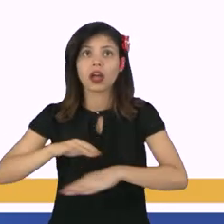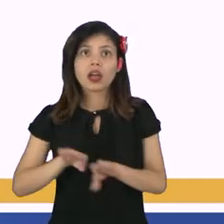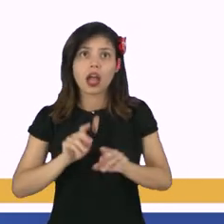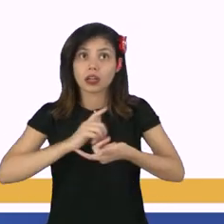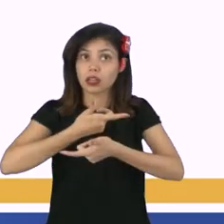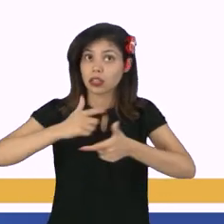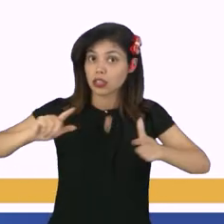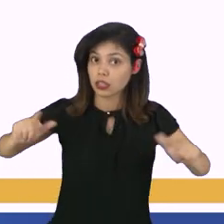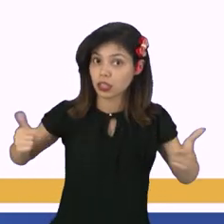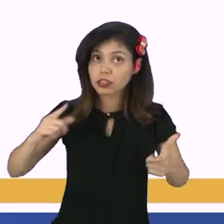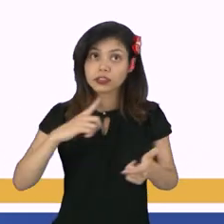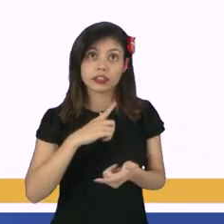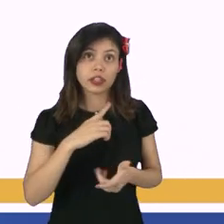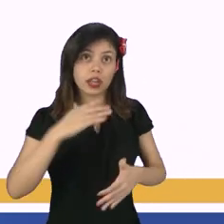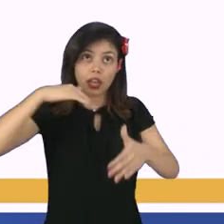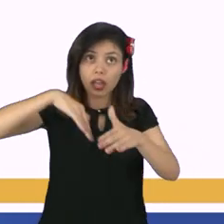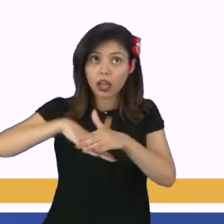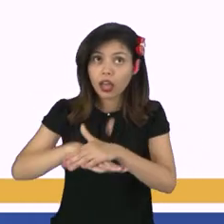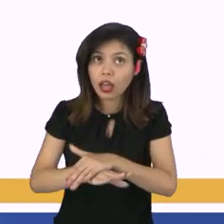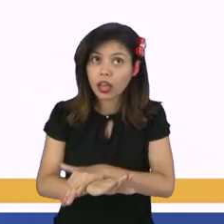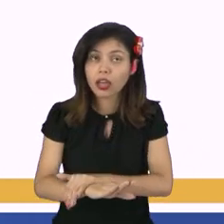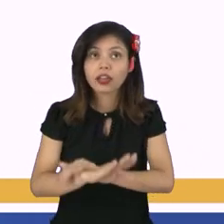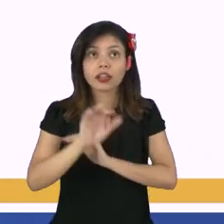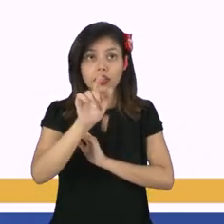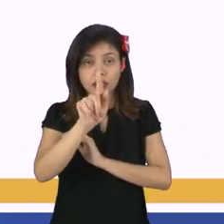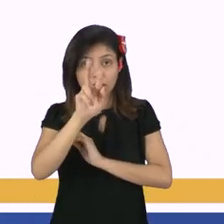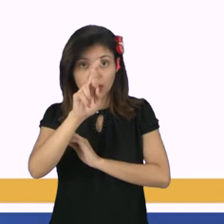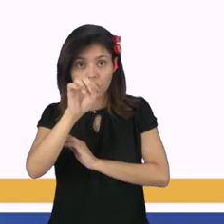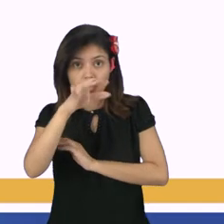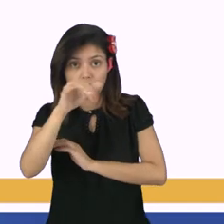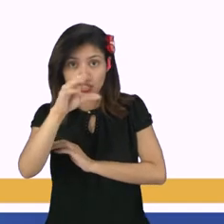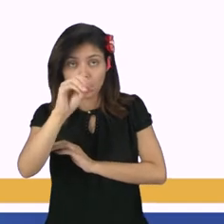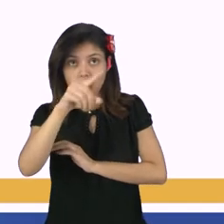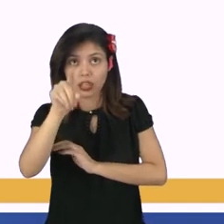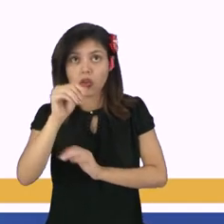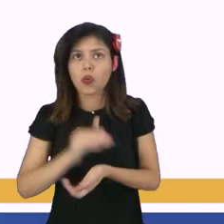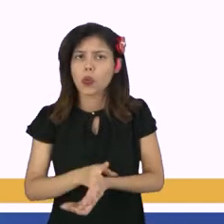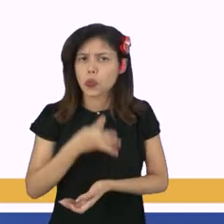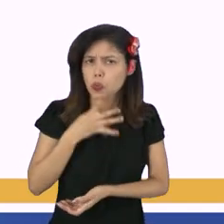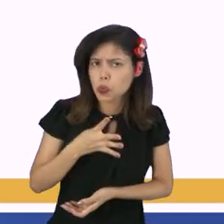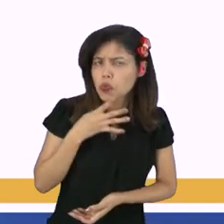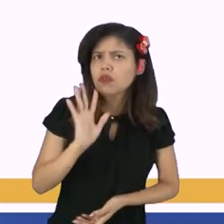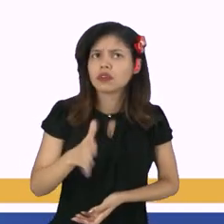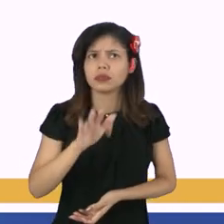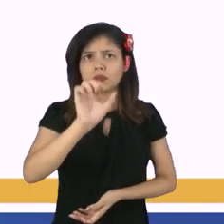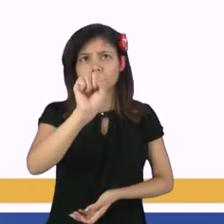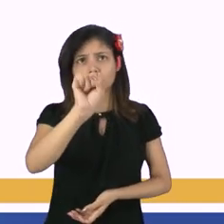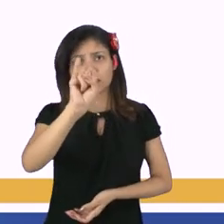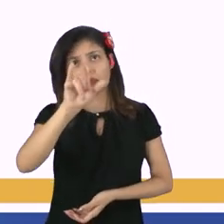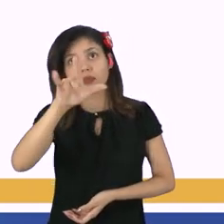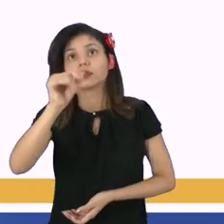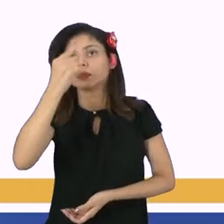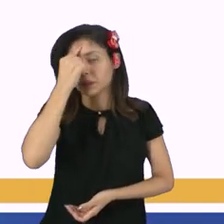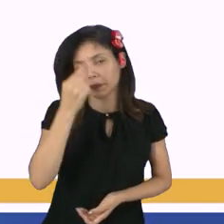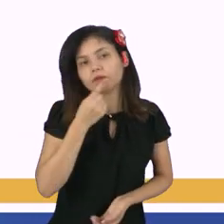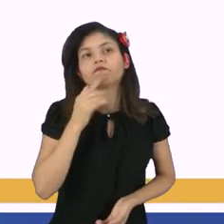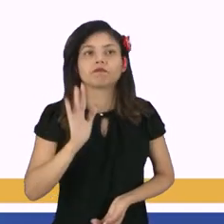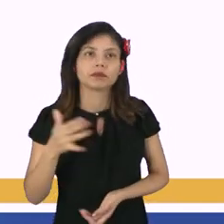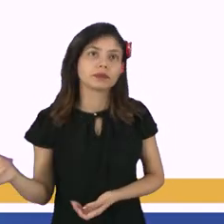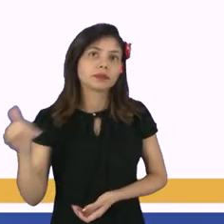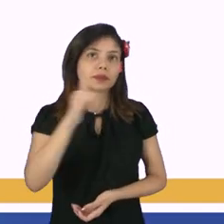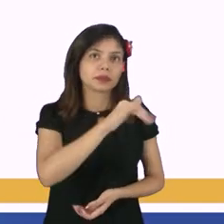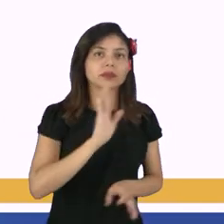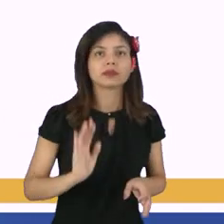grandes compartimentos que servem para o armazenamento armazenamento de grãos você com certeza já viu esse essas imagens como você